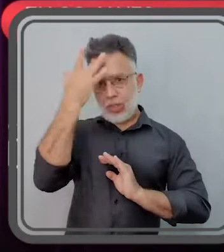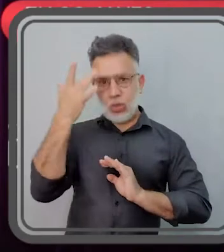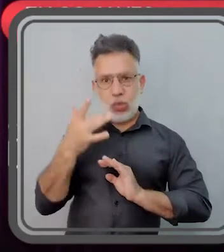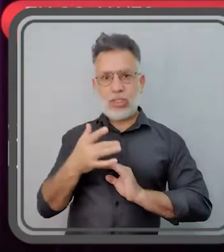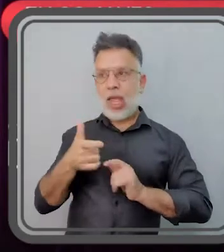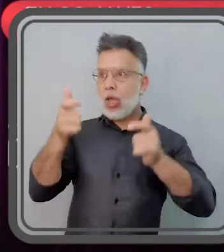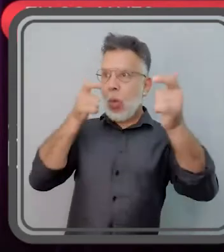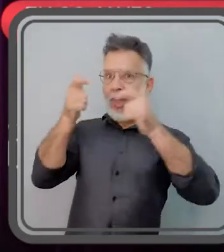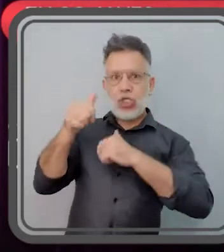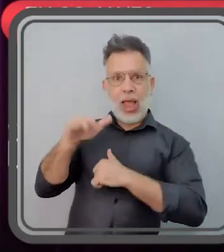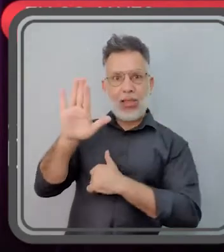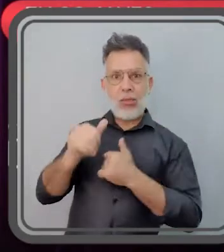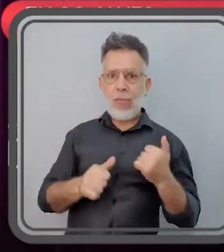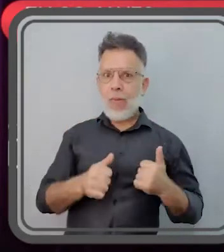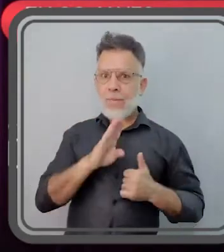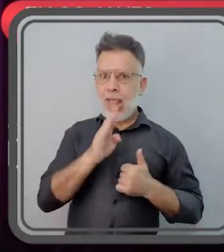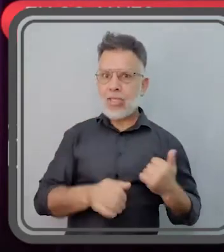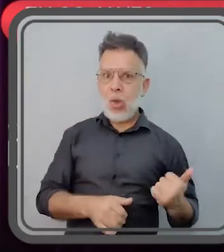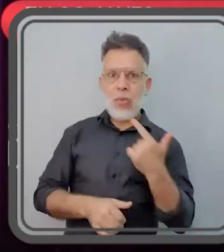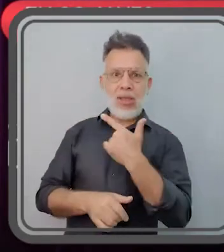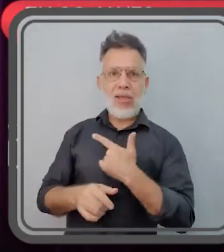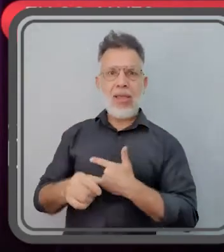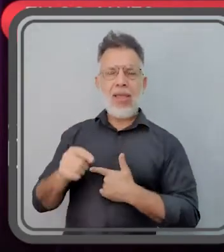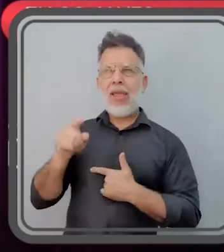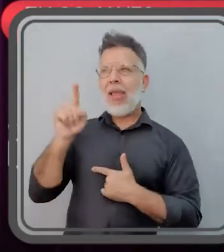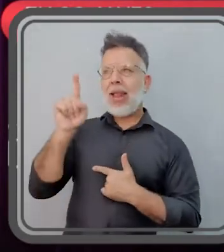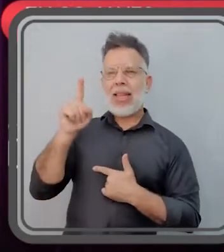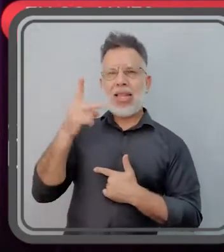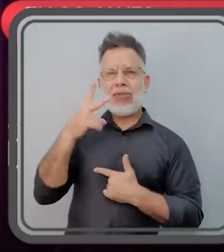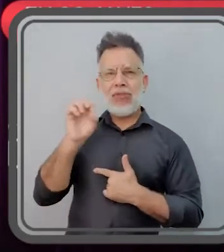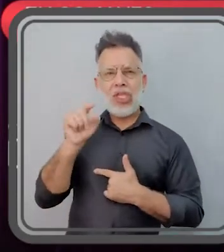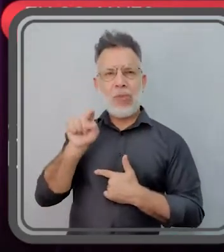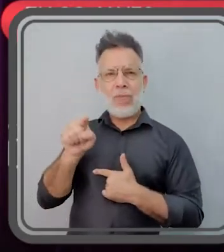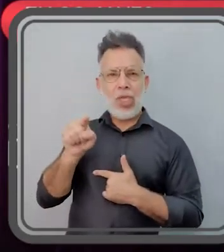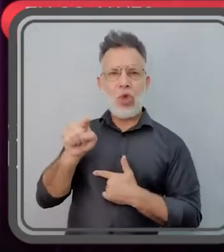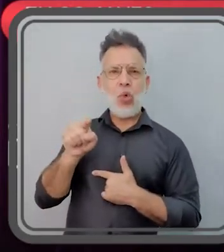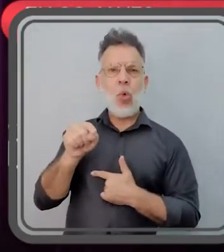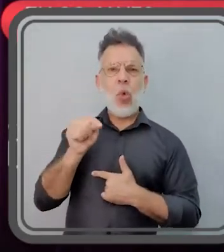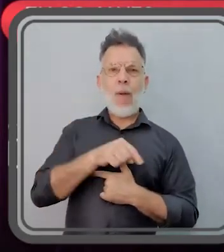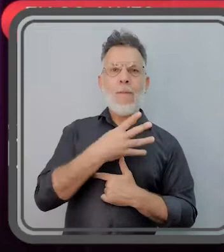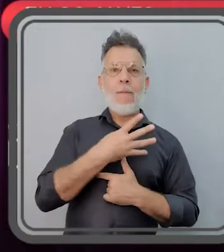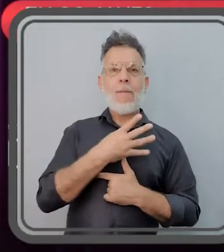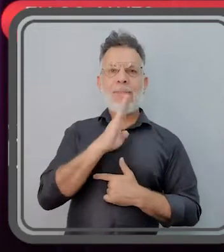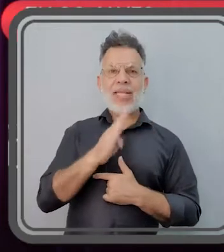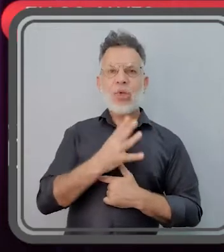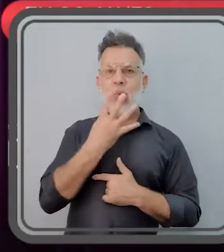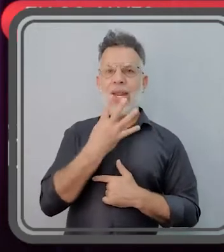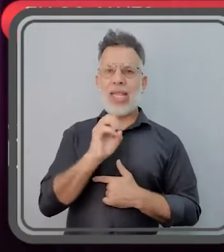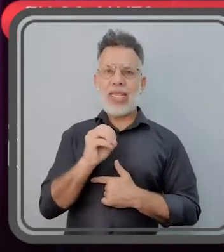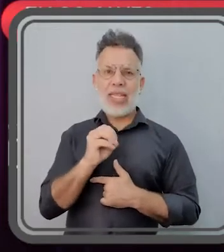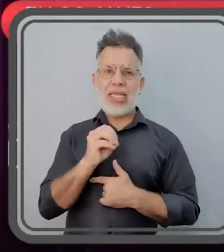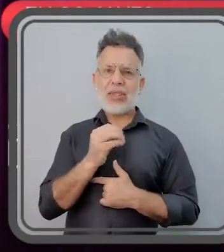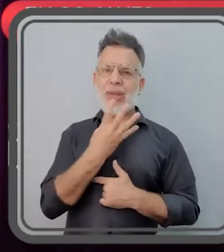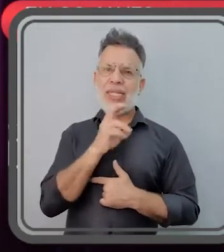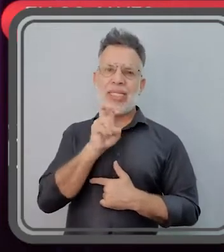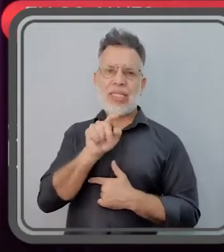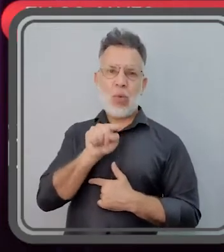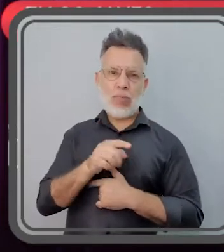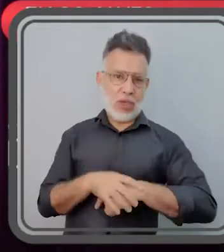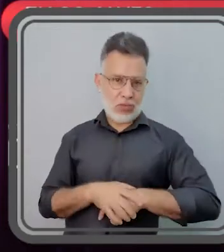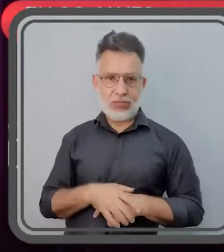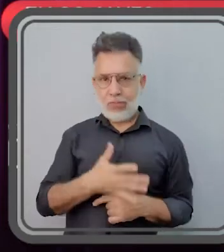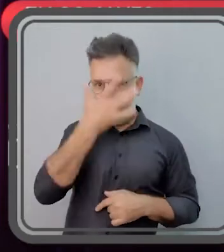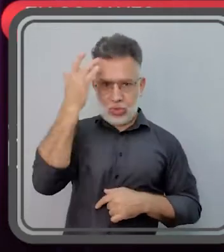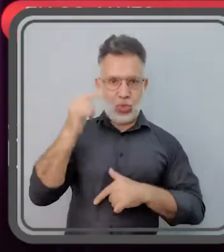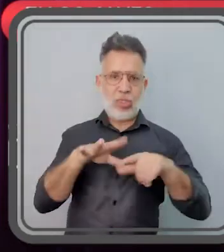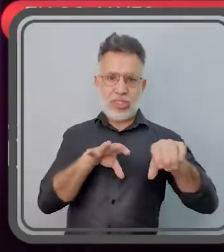exemplo, que o México forma em tecnologia. O México forma mais de 120 mil profissionais de TI por ano, o Brasil forma 45, 46 mil. Tem um gap muito